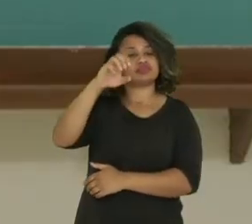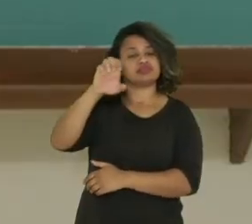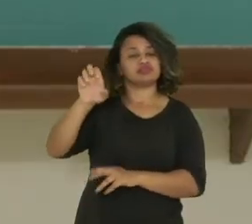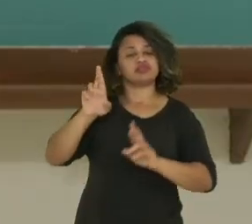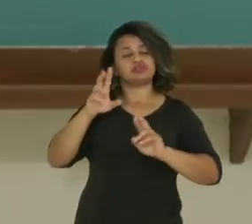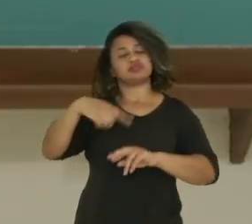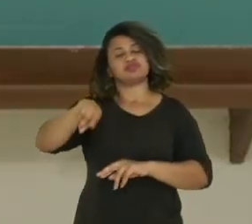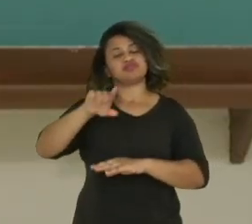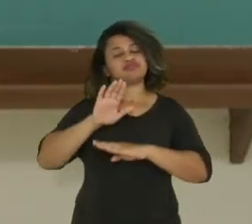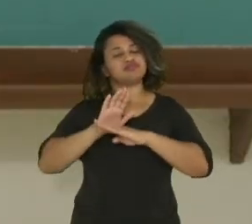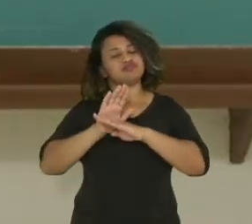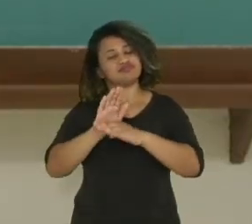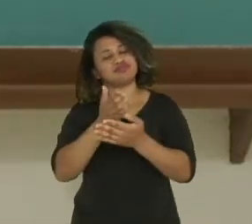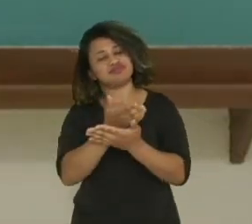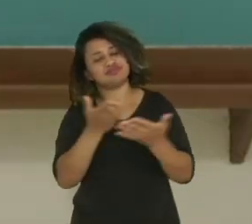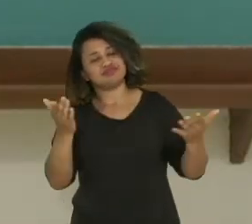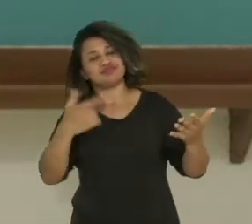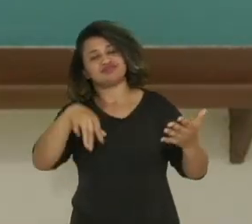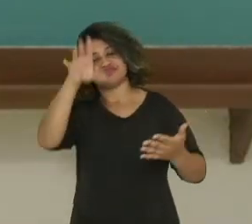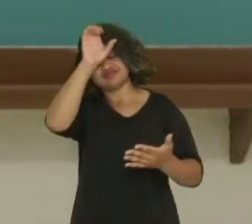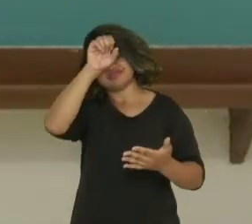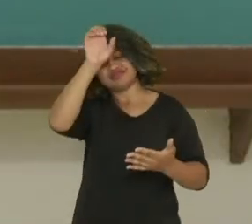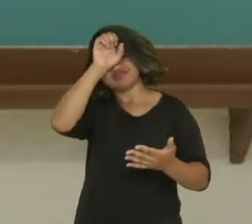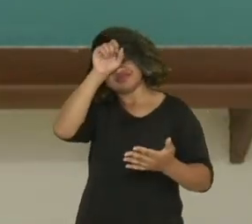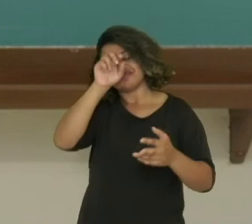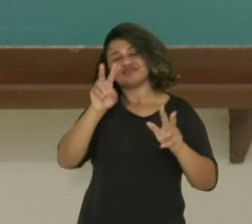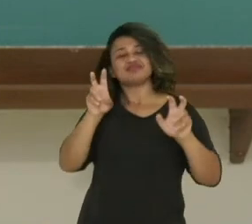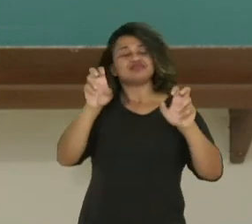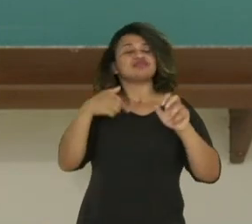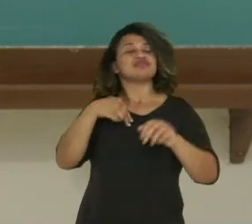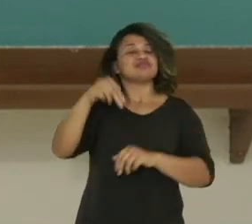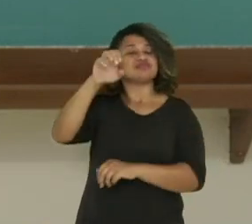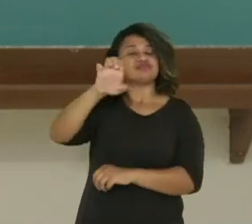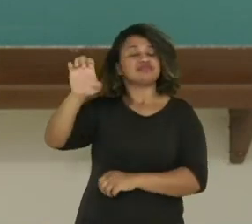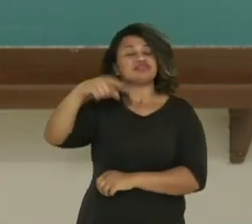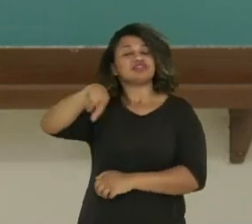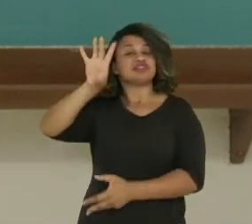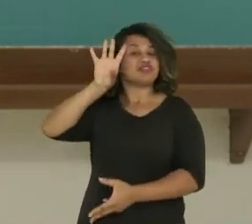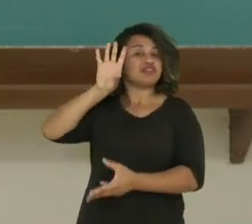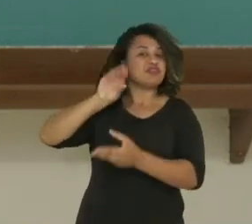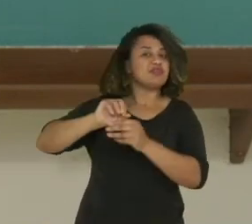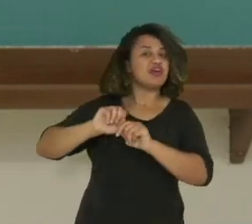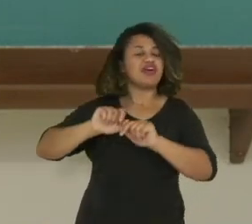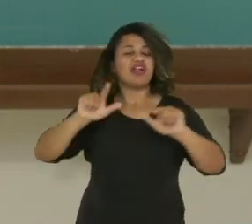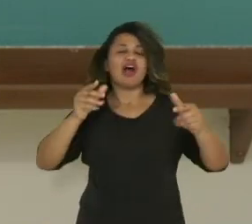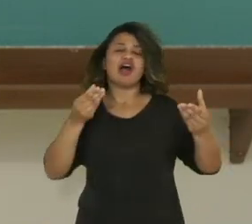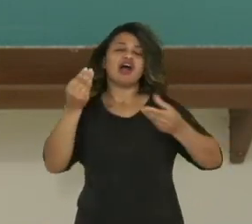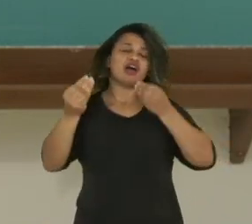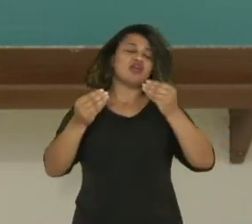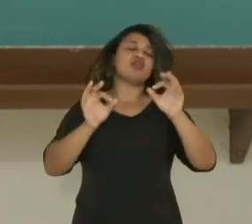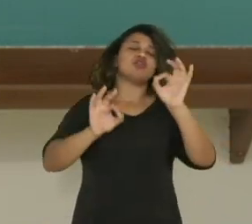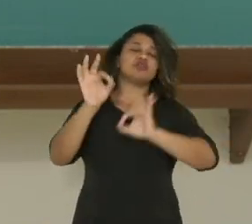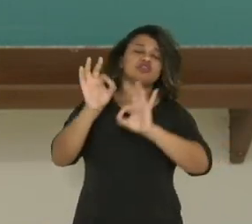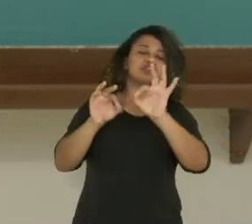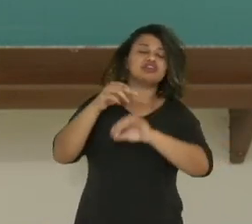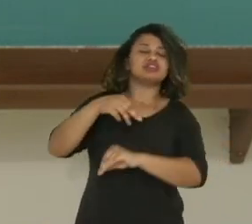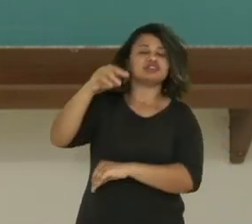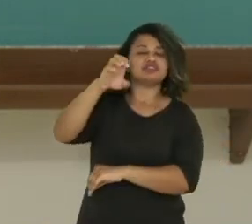espero ter contribuído na aula de hoje com vocês sobre o tema, que vocês tenham entendido um pouquinho mais sobre as subdivisões